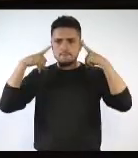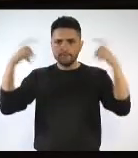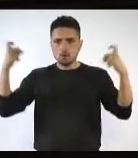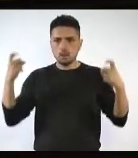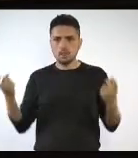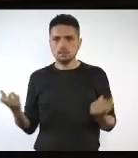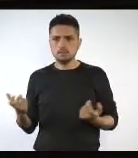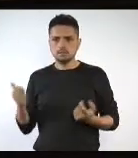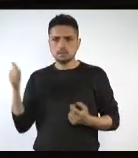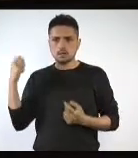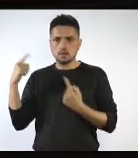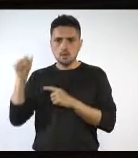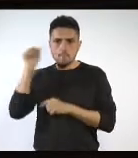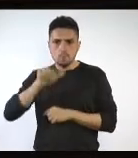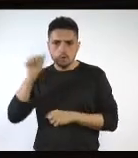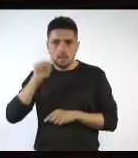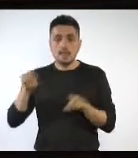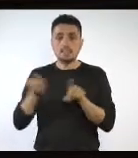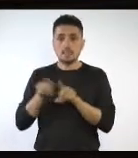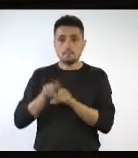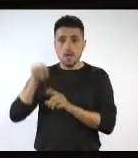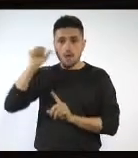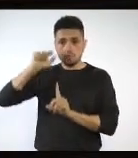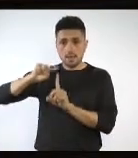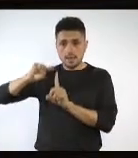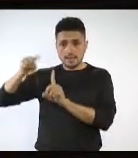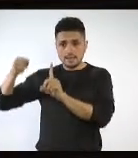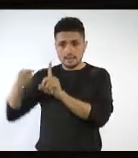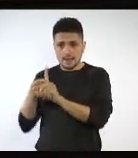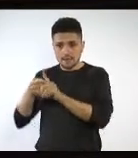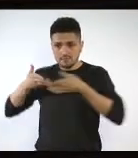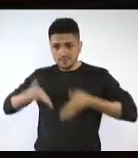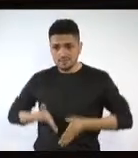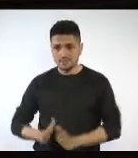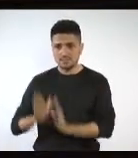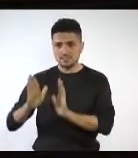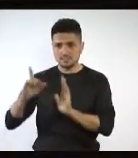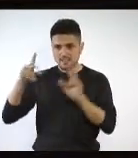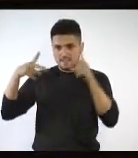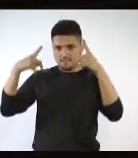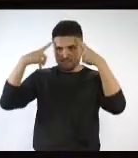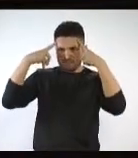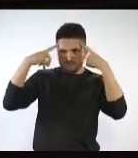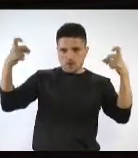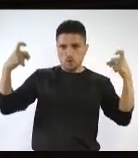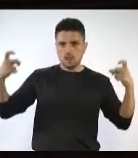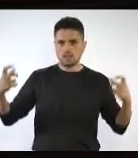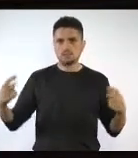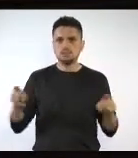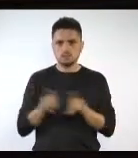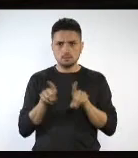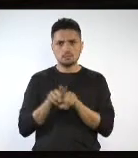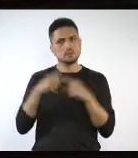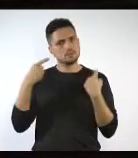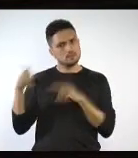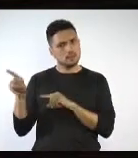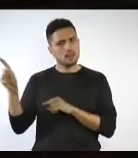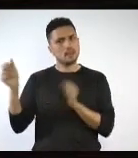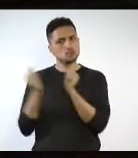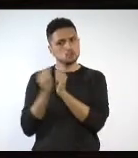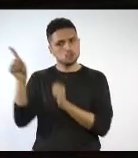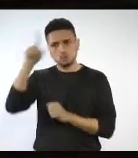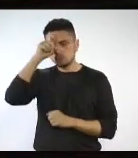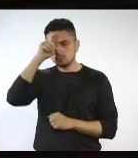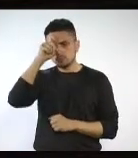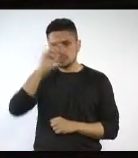à violência obstétrica, que é algo que a gente trouxe aqui com a CPI do Hospital da Mulher de Cabo Frio.